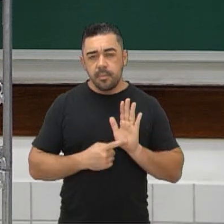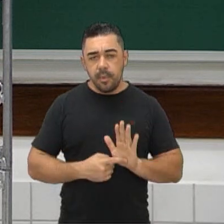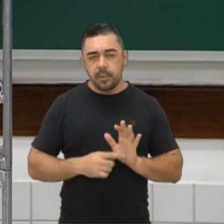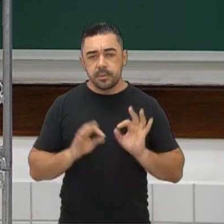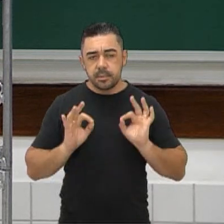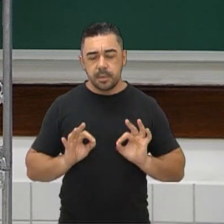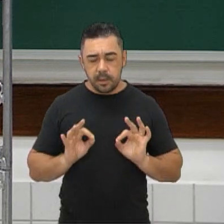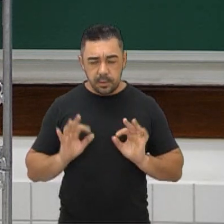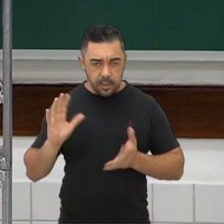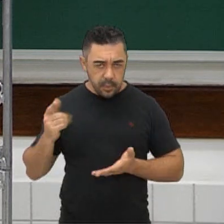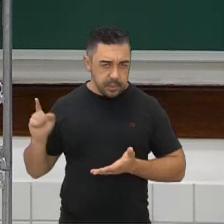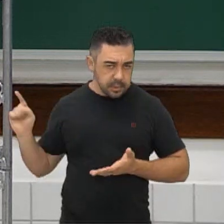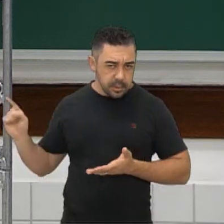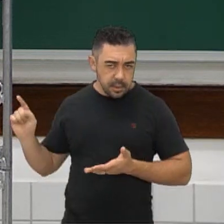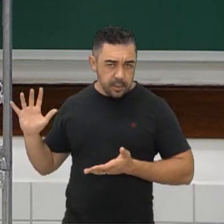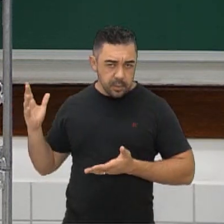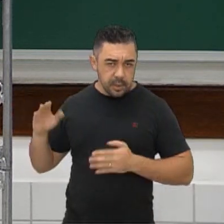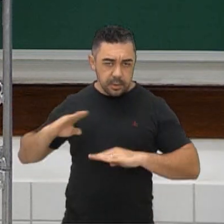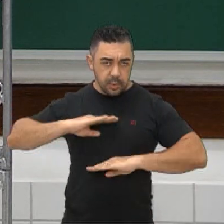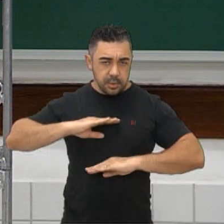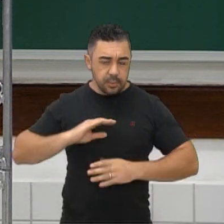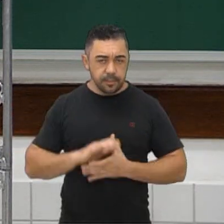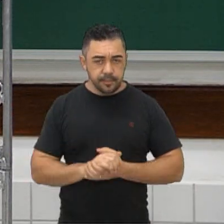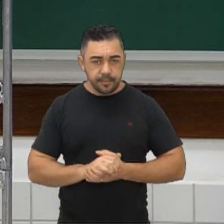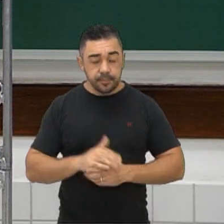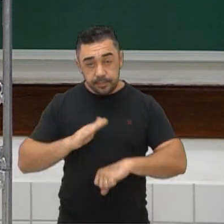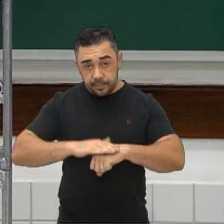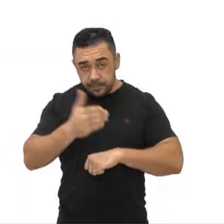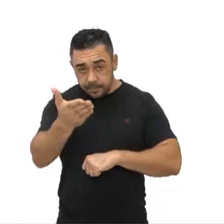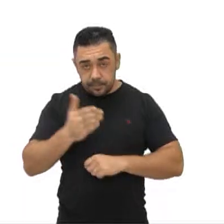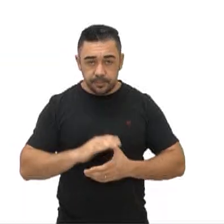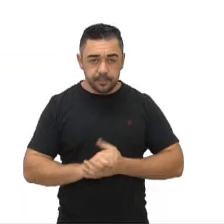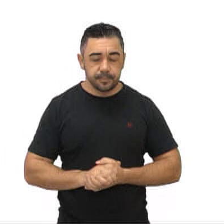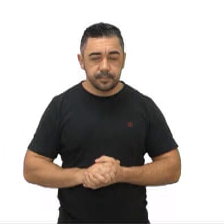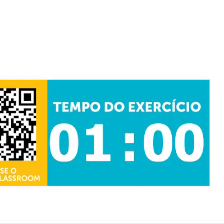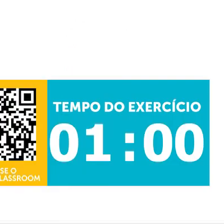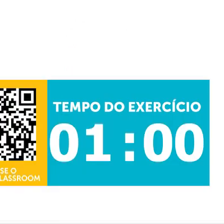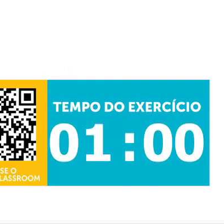semi-reação que acontece nessa situação. Agora é com vocês.